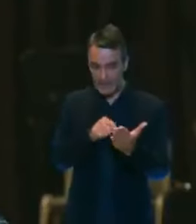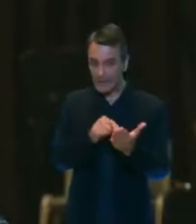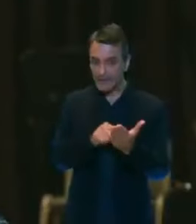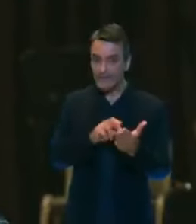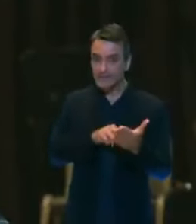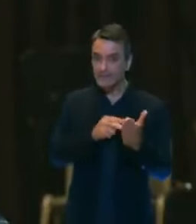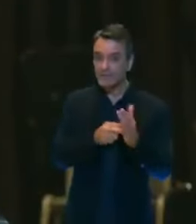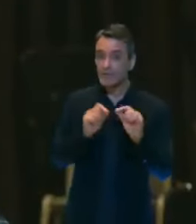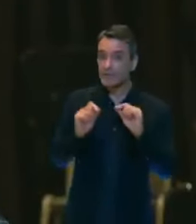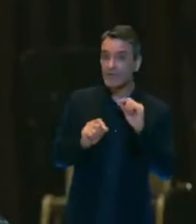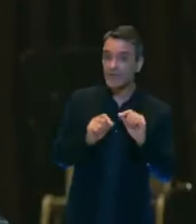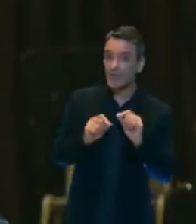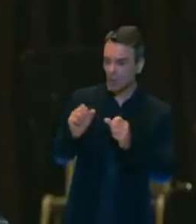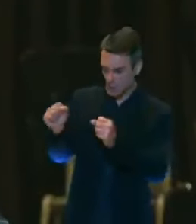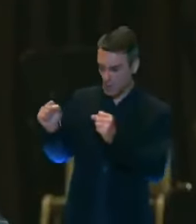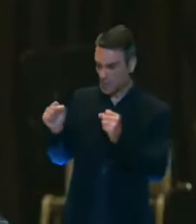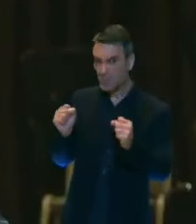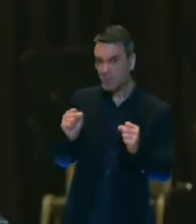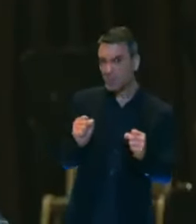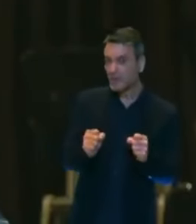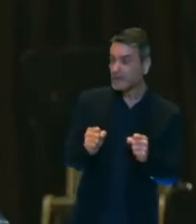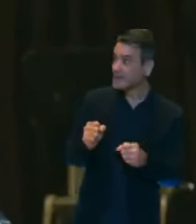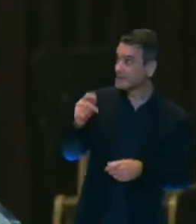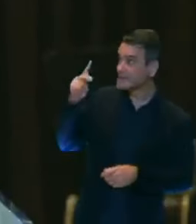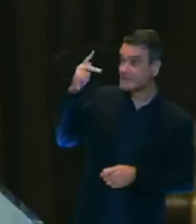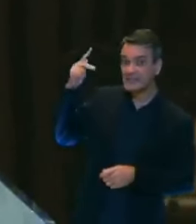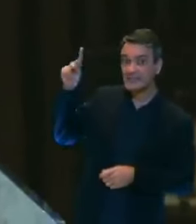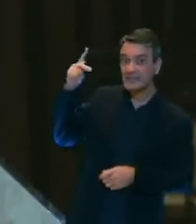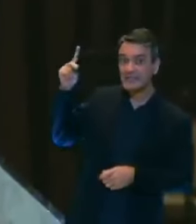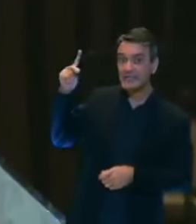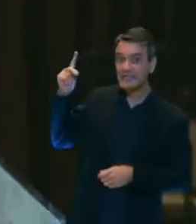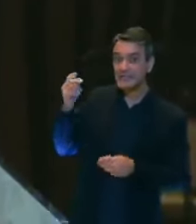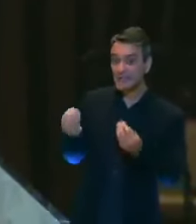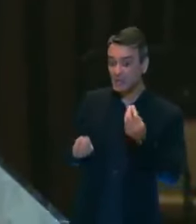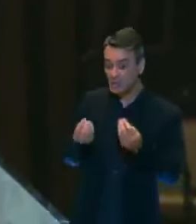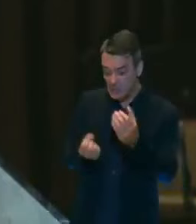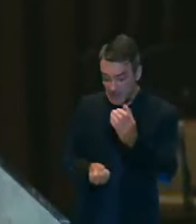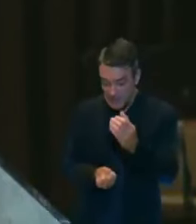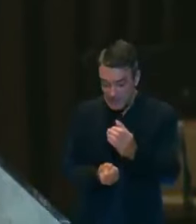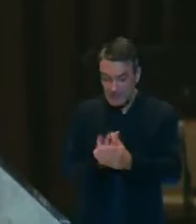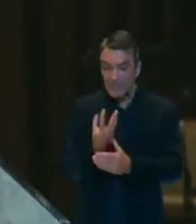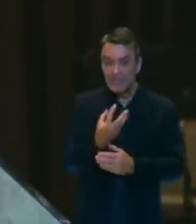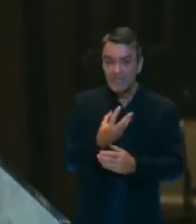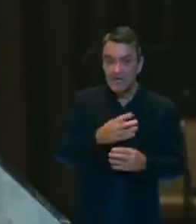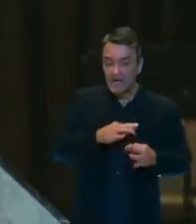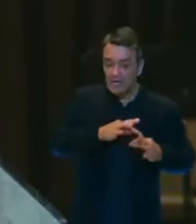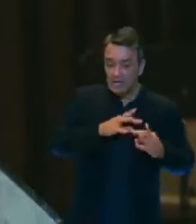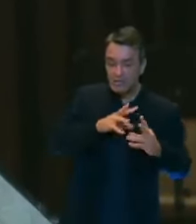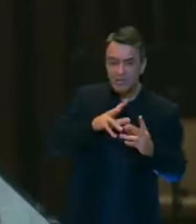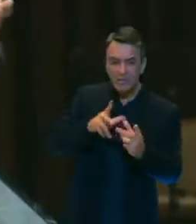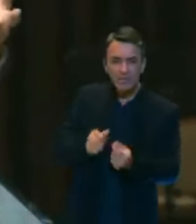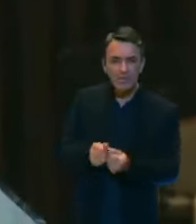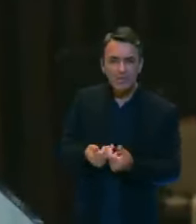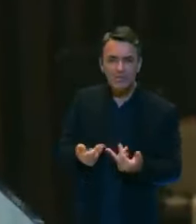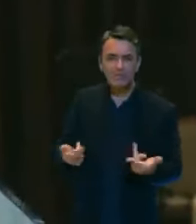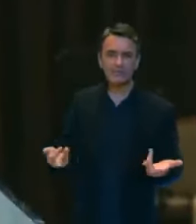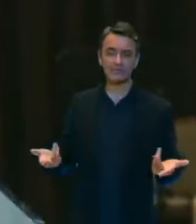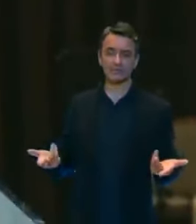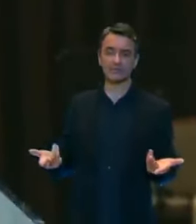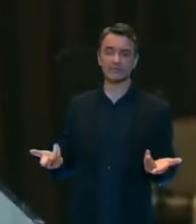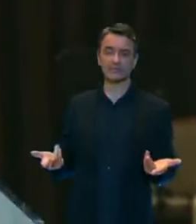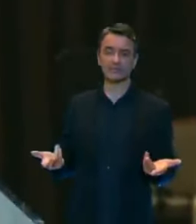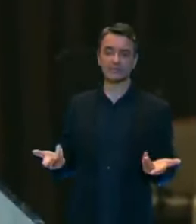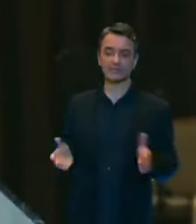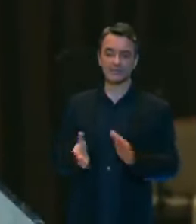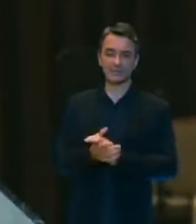poder criativo de Deus. Como é que Deus cria todas as coisas? Ele está pairando ali